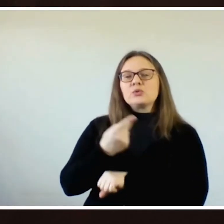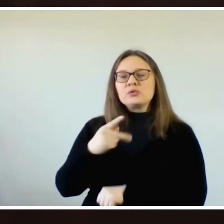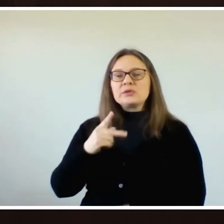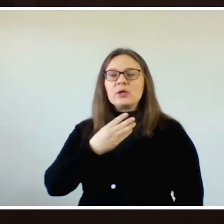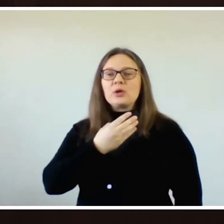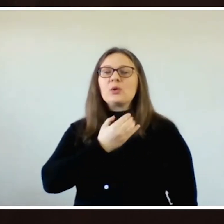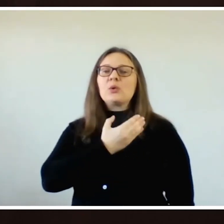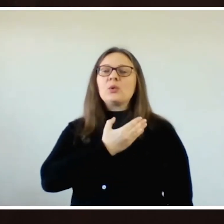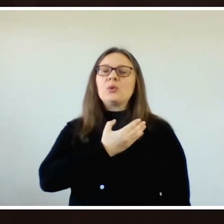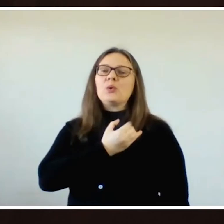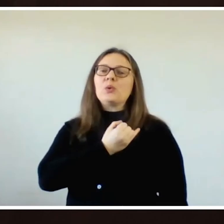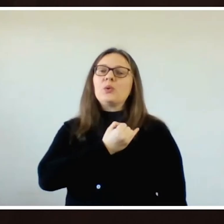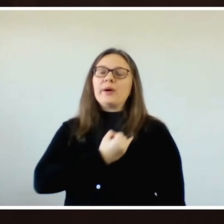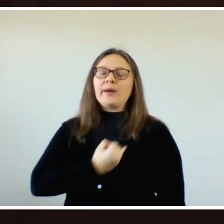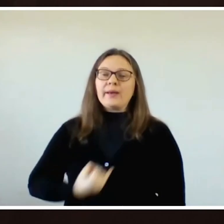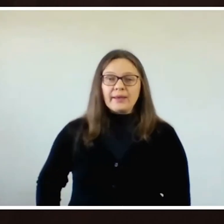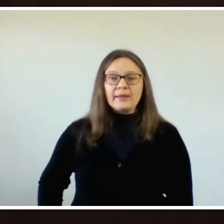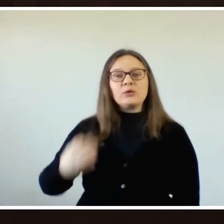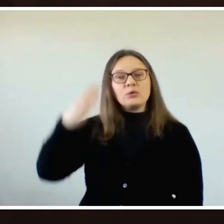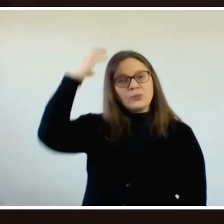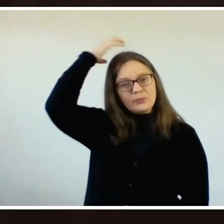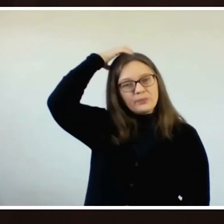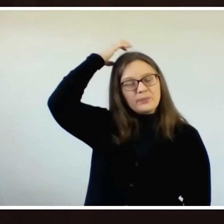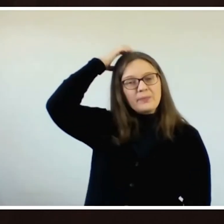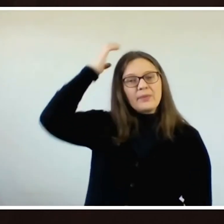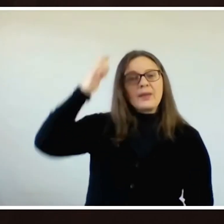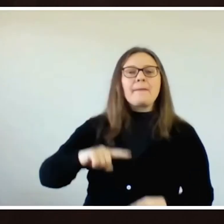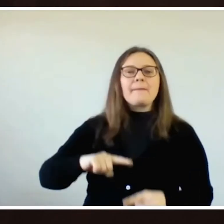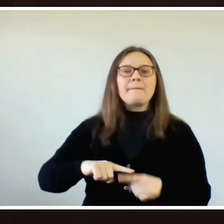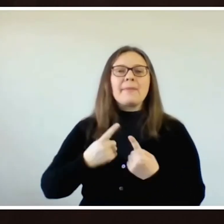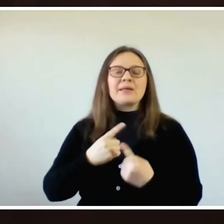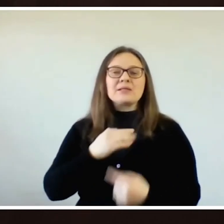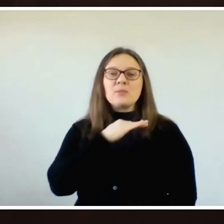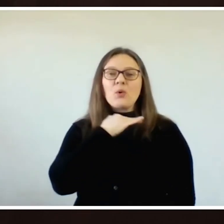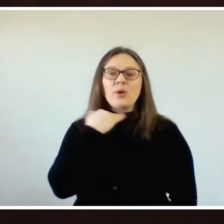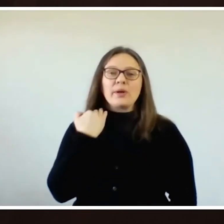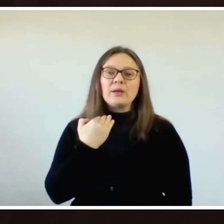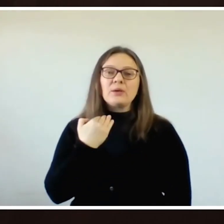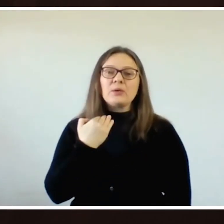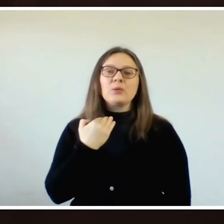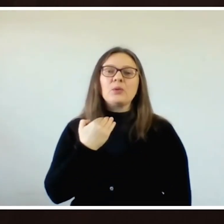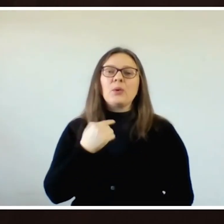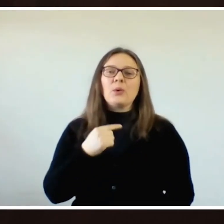ano 364, supostamente sufocado por carvão vegetal. Acho que para